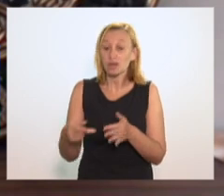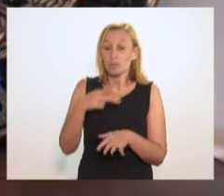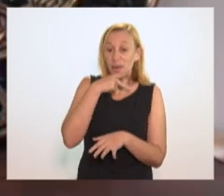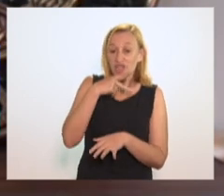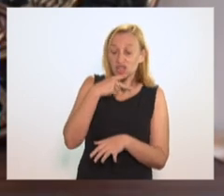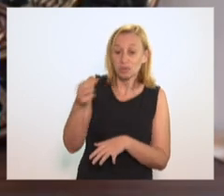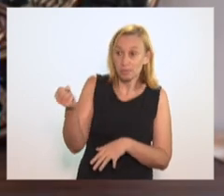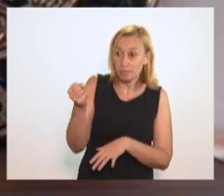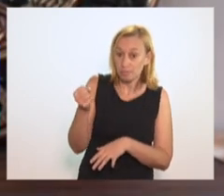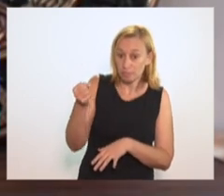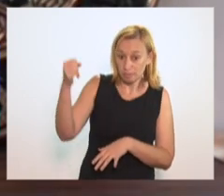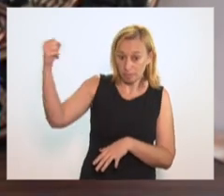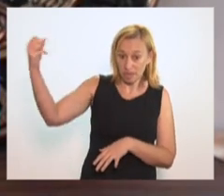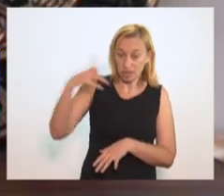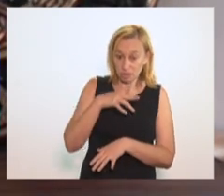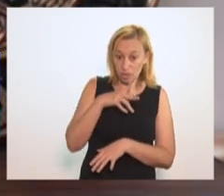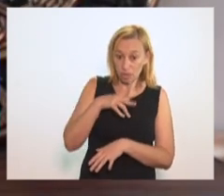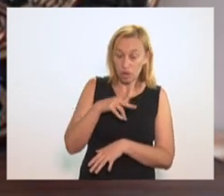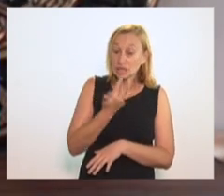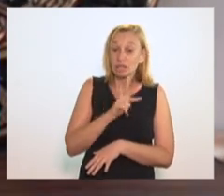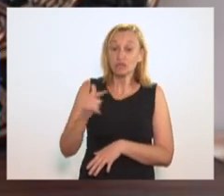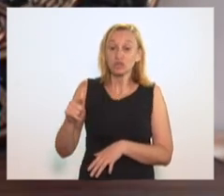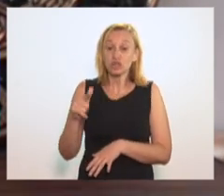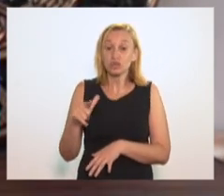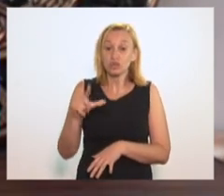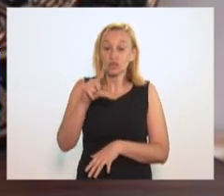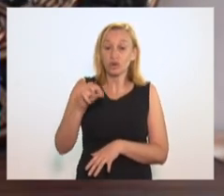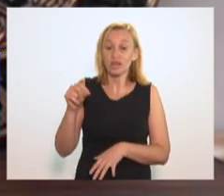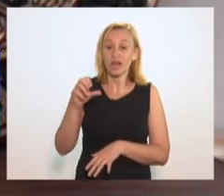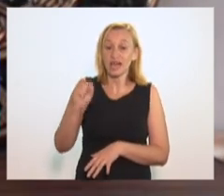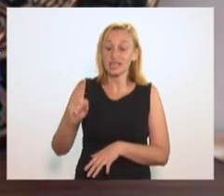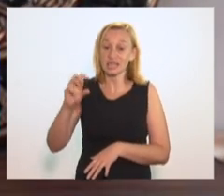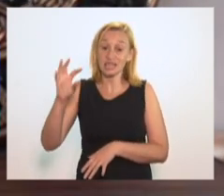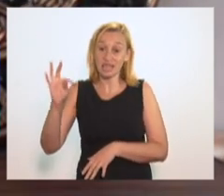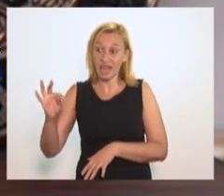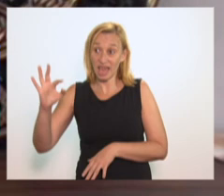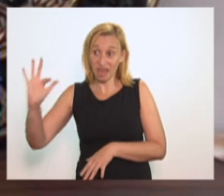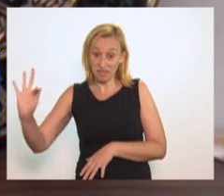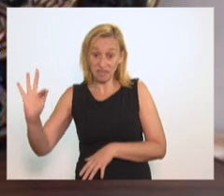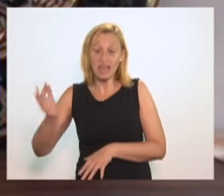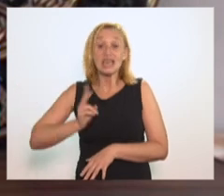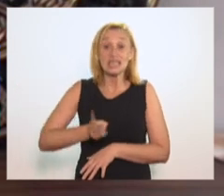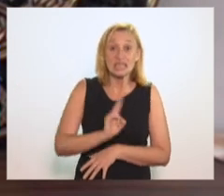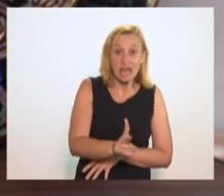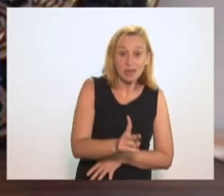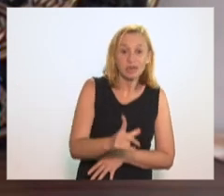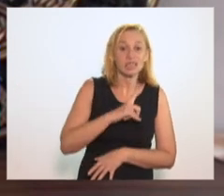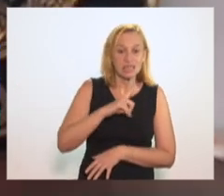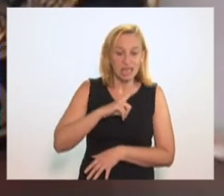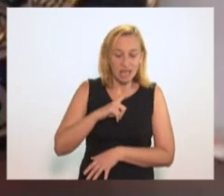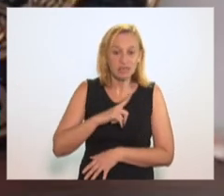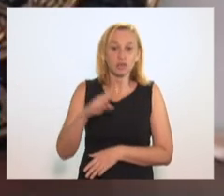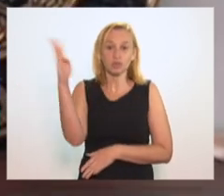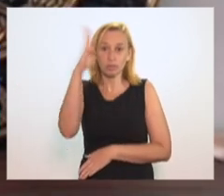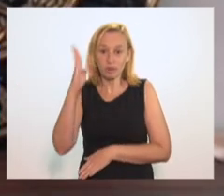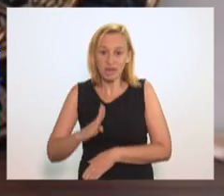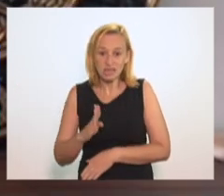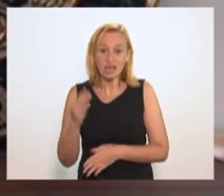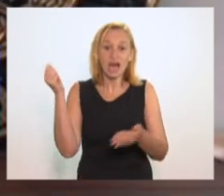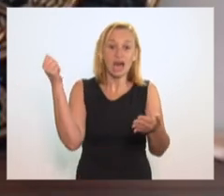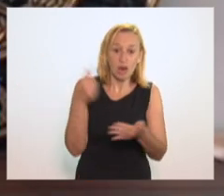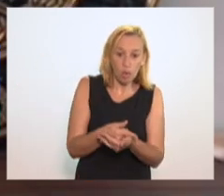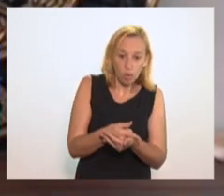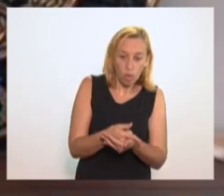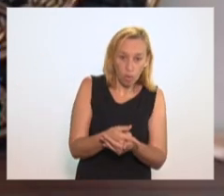do pessoal não existia uma decisão do STF porque sempre houve no Brasil a compra